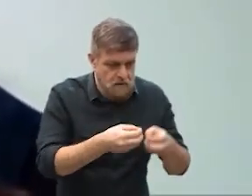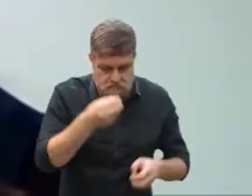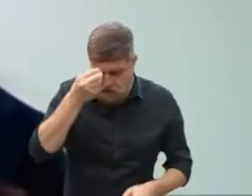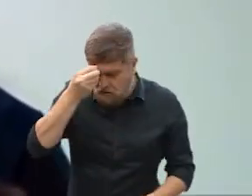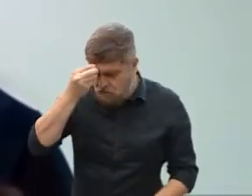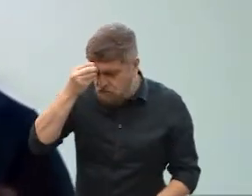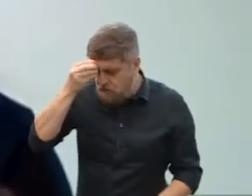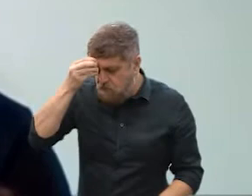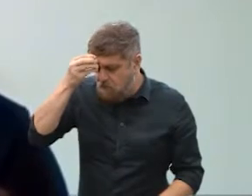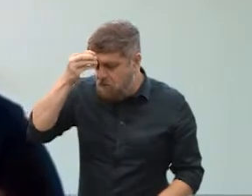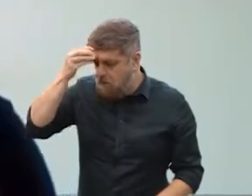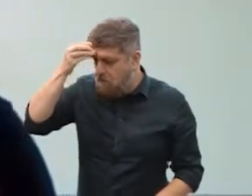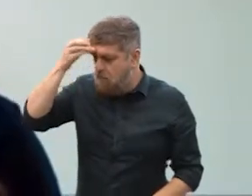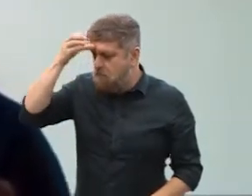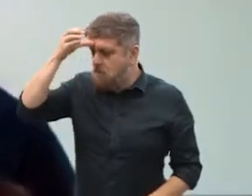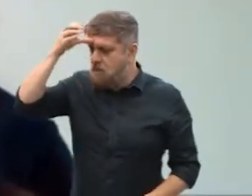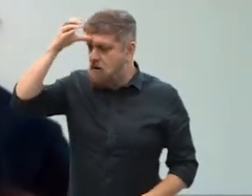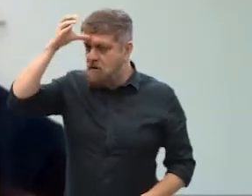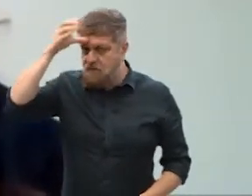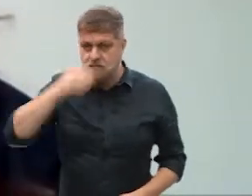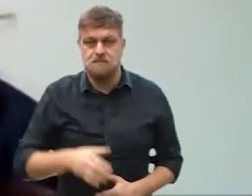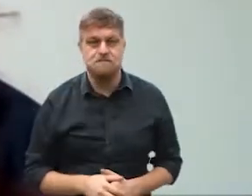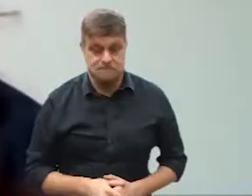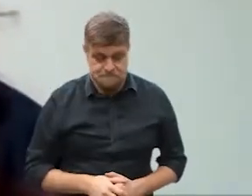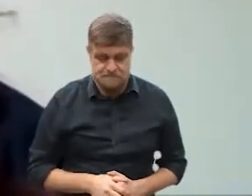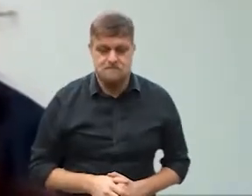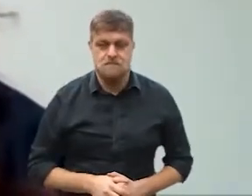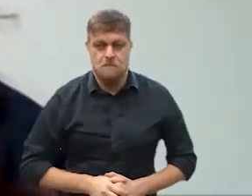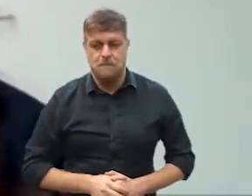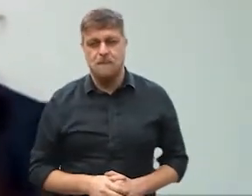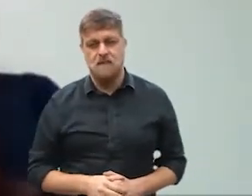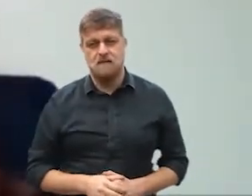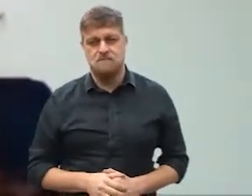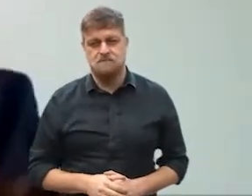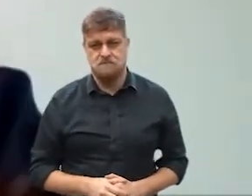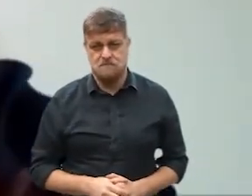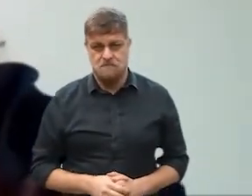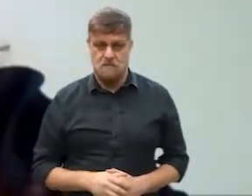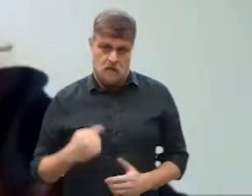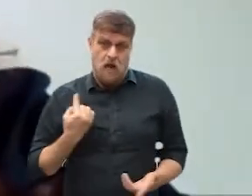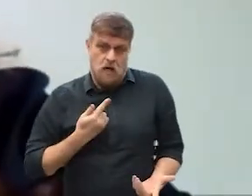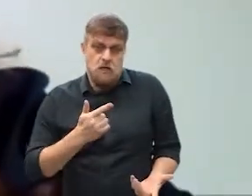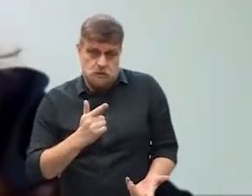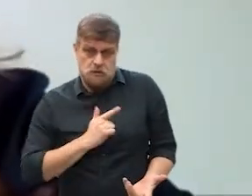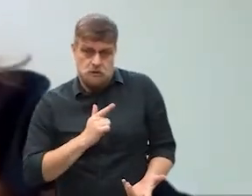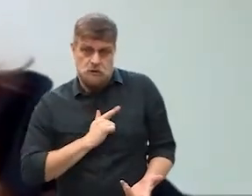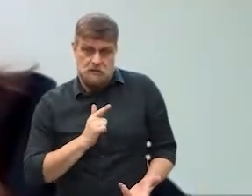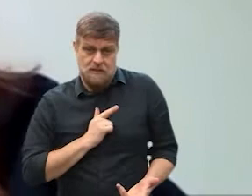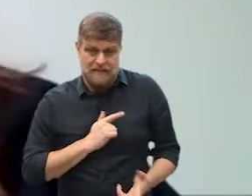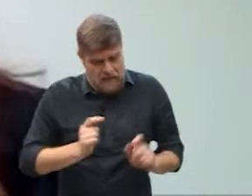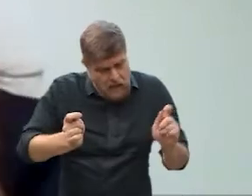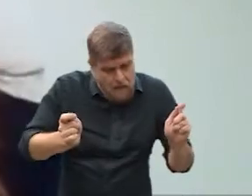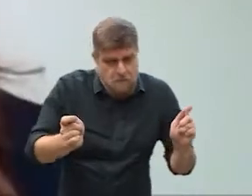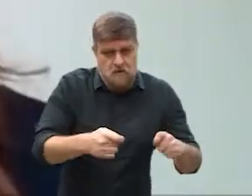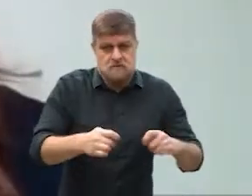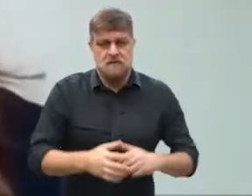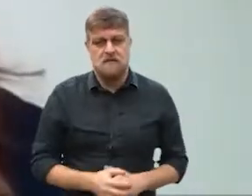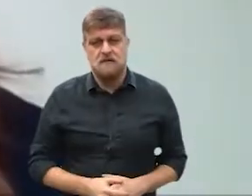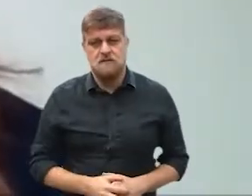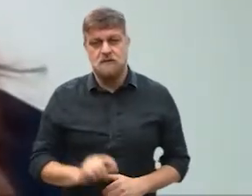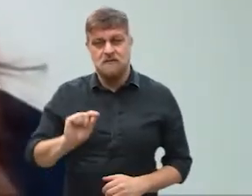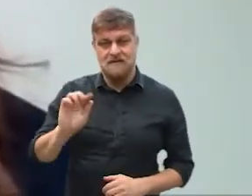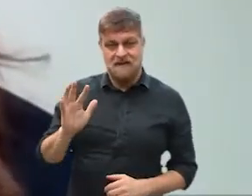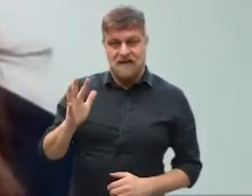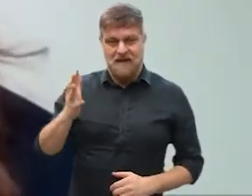saberes ali ao longo daquele desenvolvimento daquele projeto. Então, a gente tem essa possibilidade e isso acaba dando